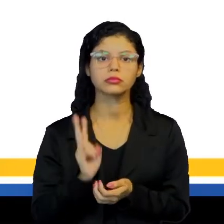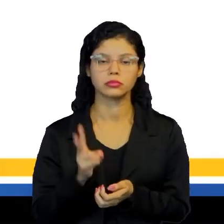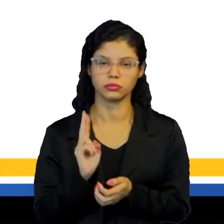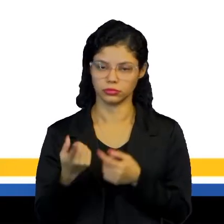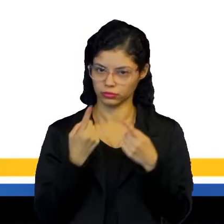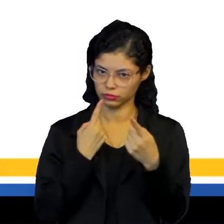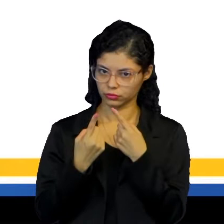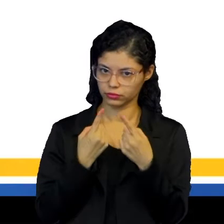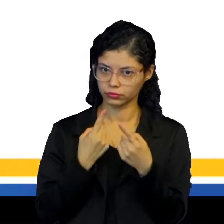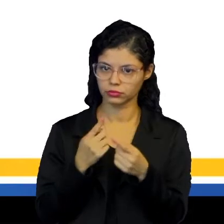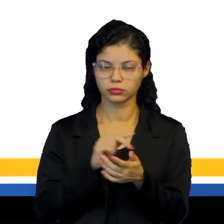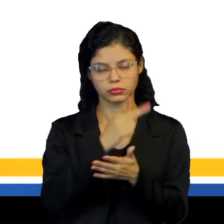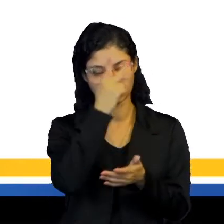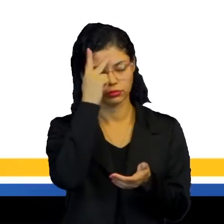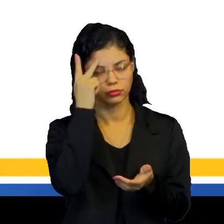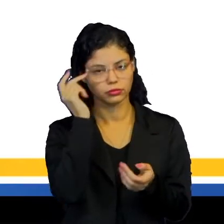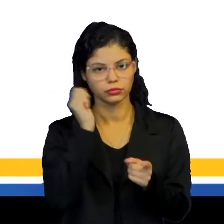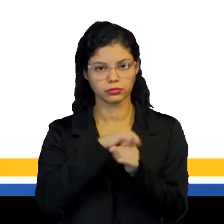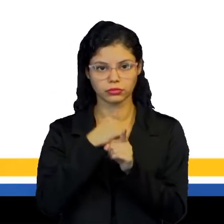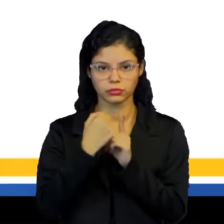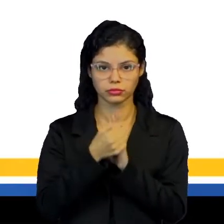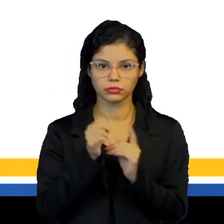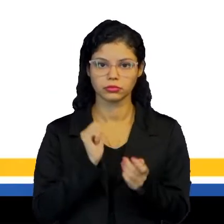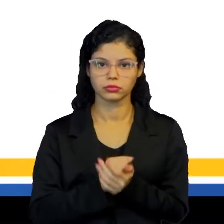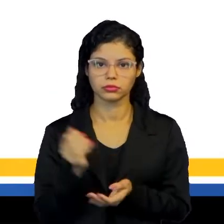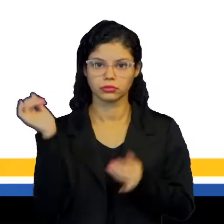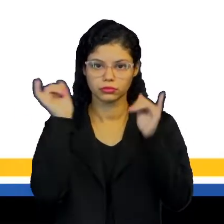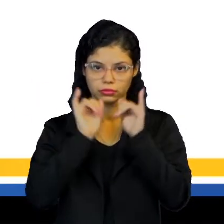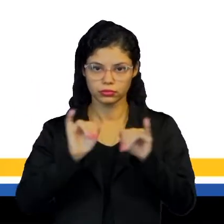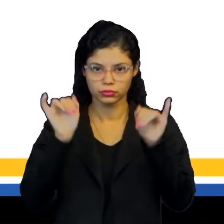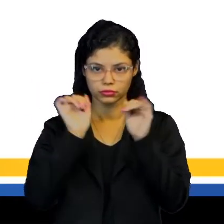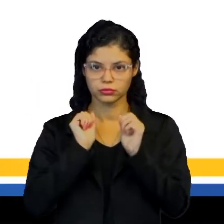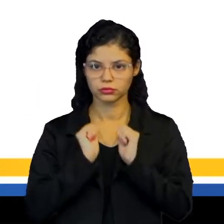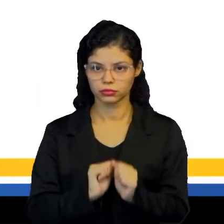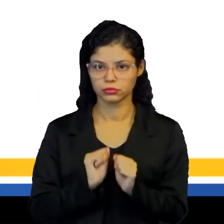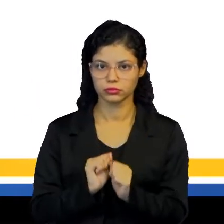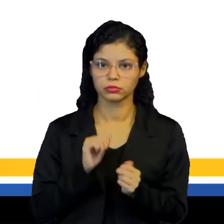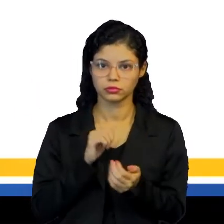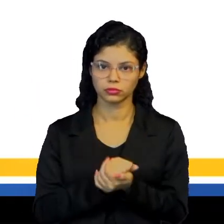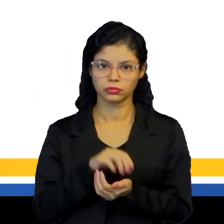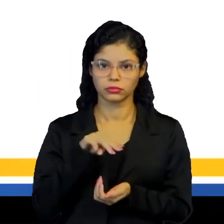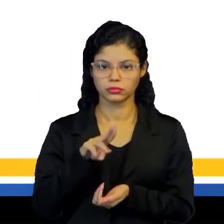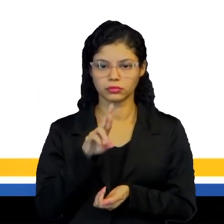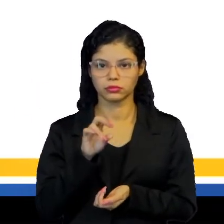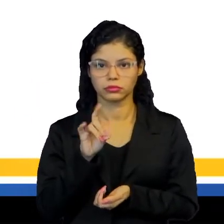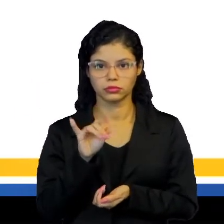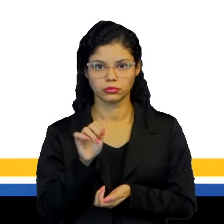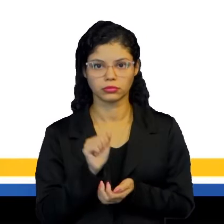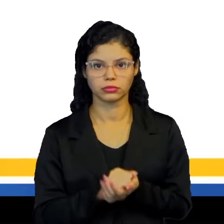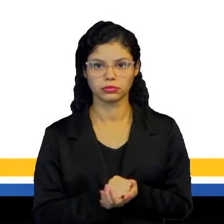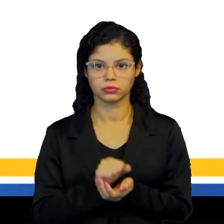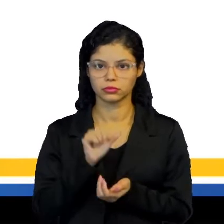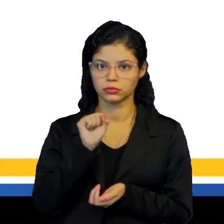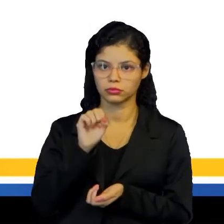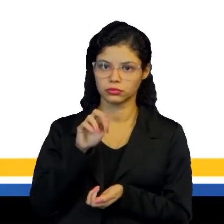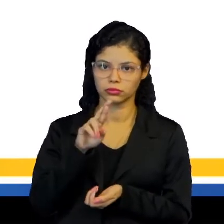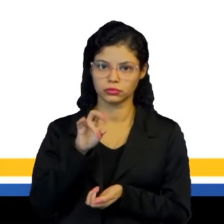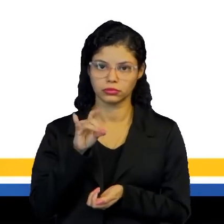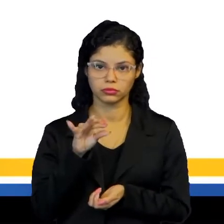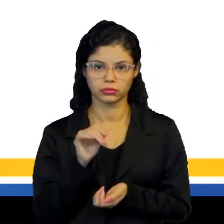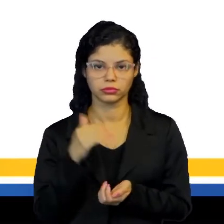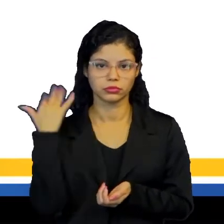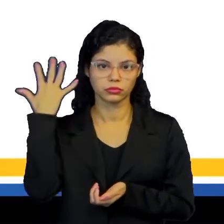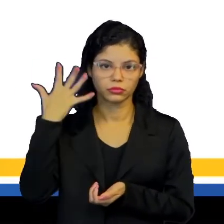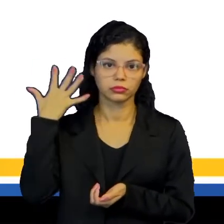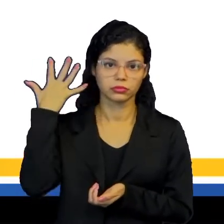à comunidade. A divulgação da pesquisa pode ser feita em murais,